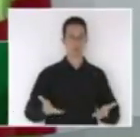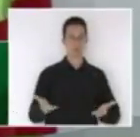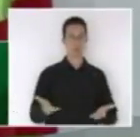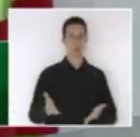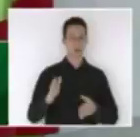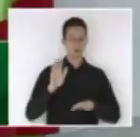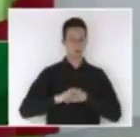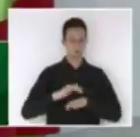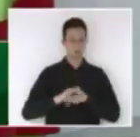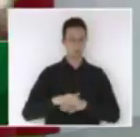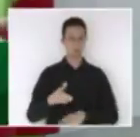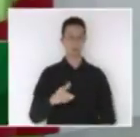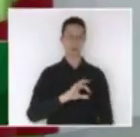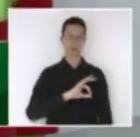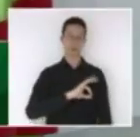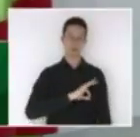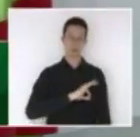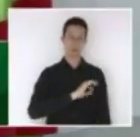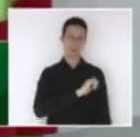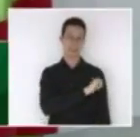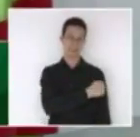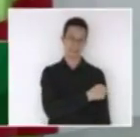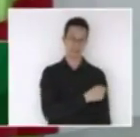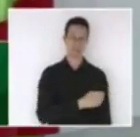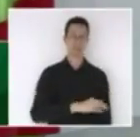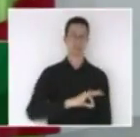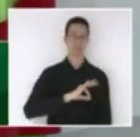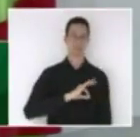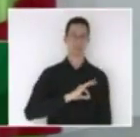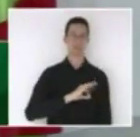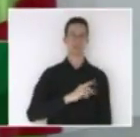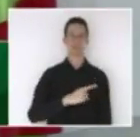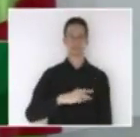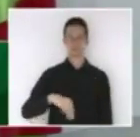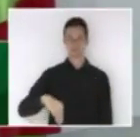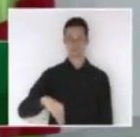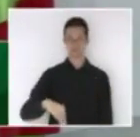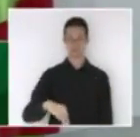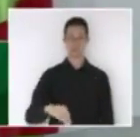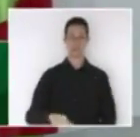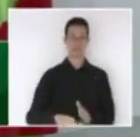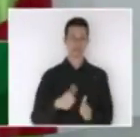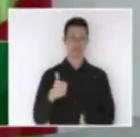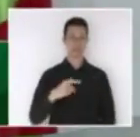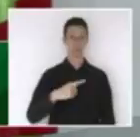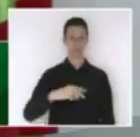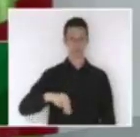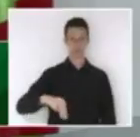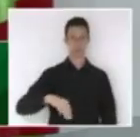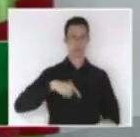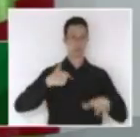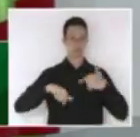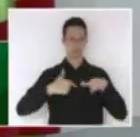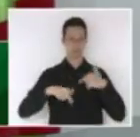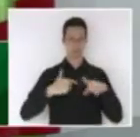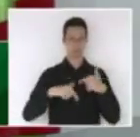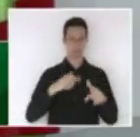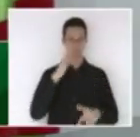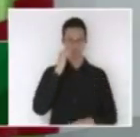Polícia Militar, primeiro da Polícia Militar, de imediato atuando no combate ao